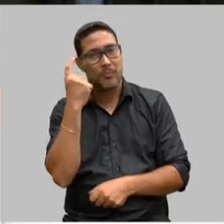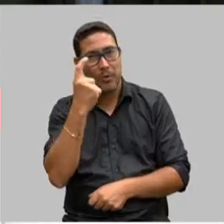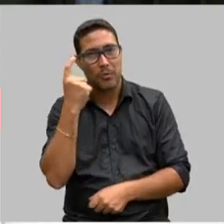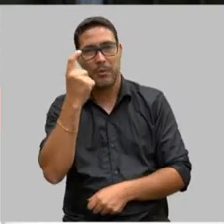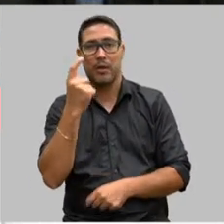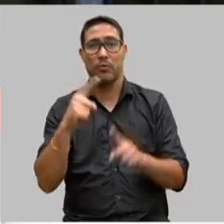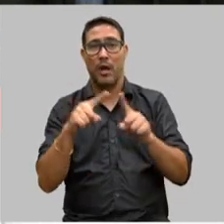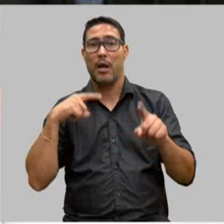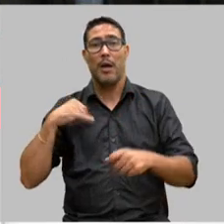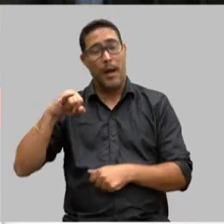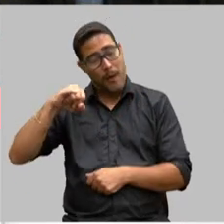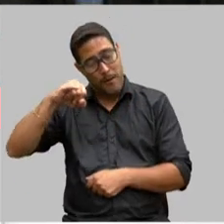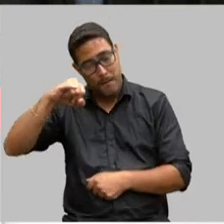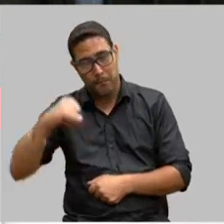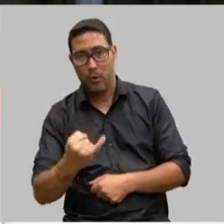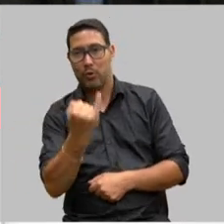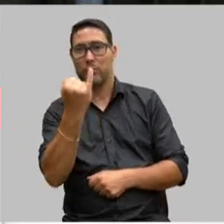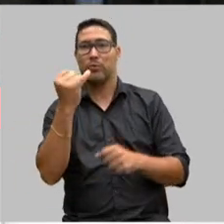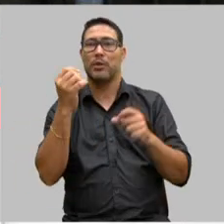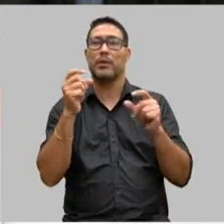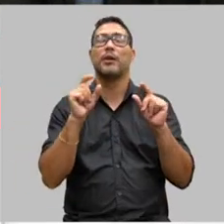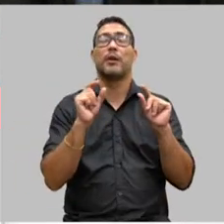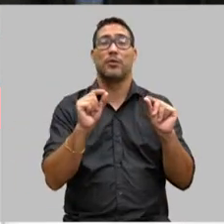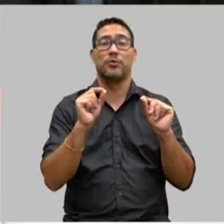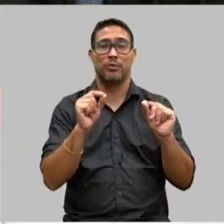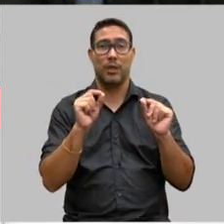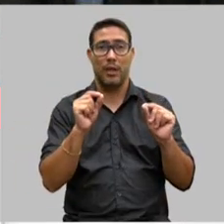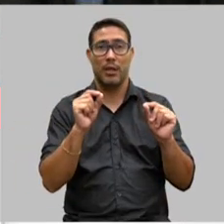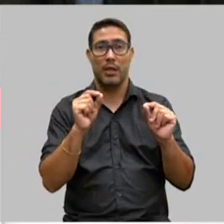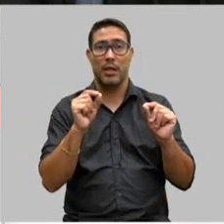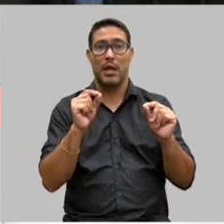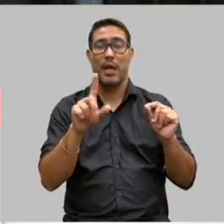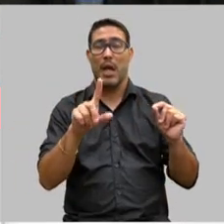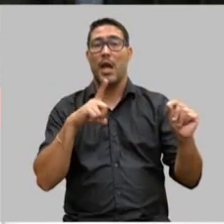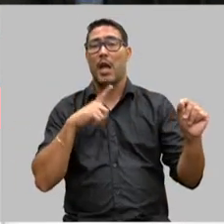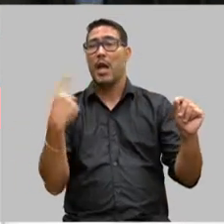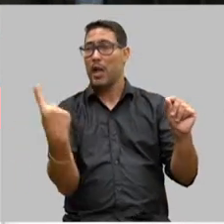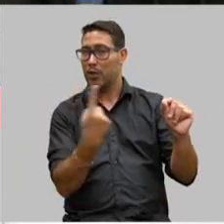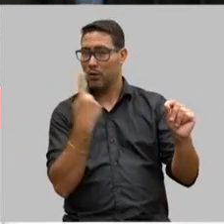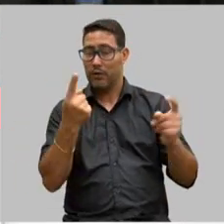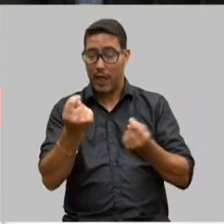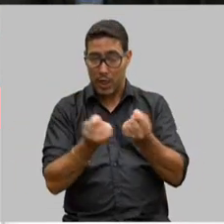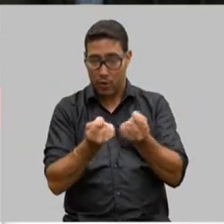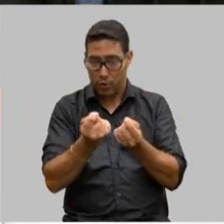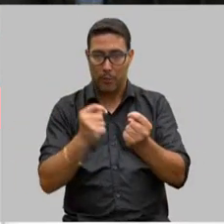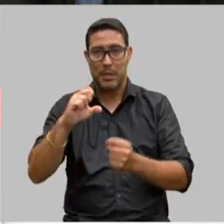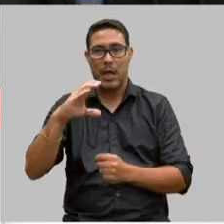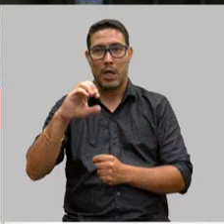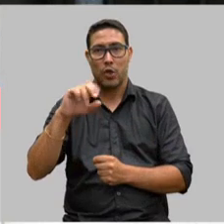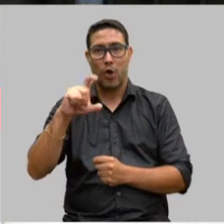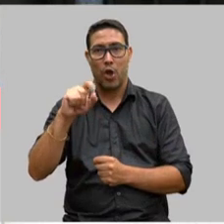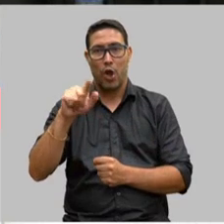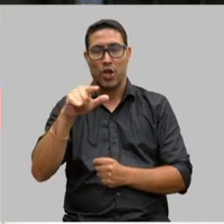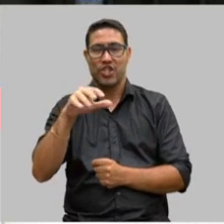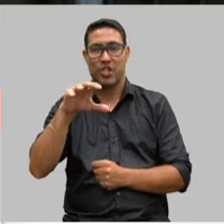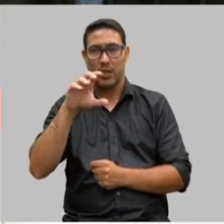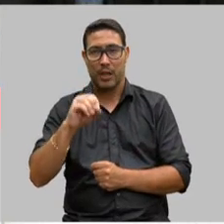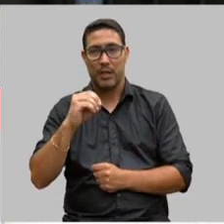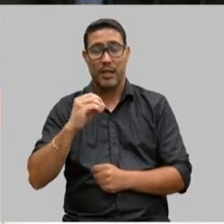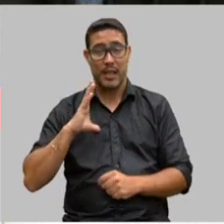oportunidade é a gente fazer economia ecológica, salvar o que resta do